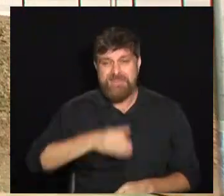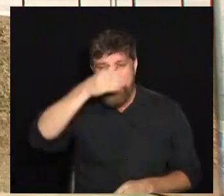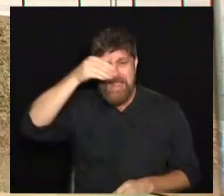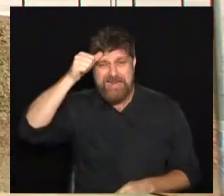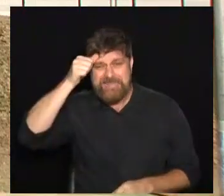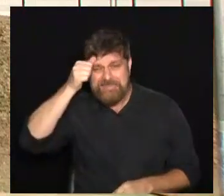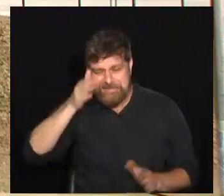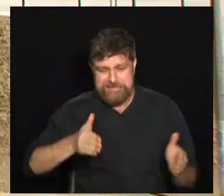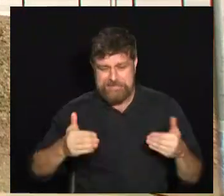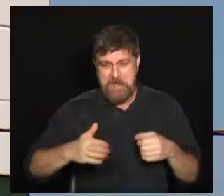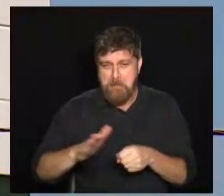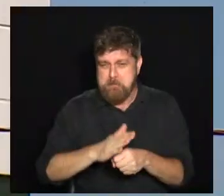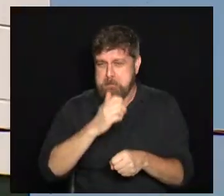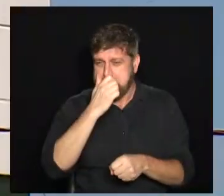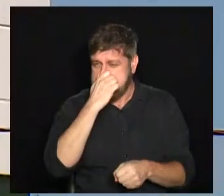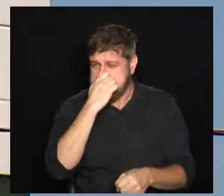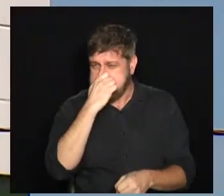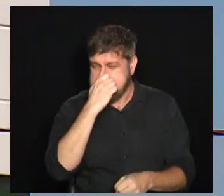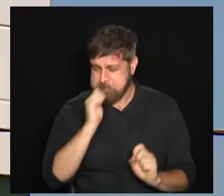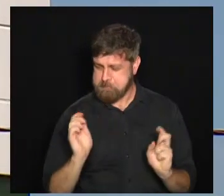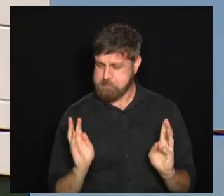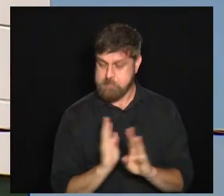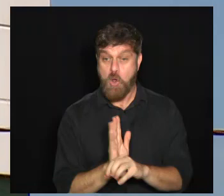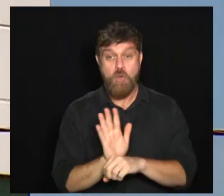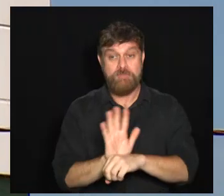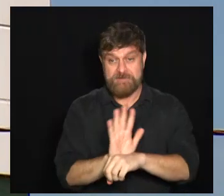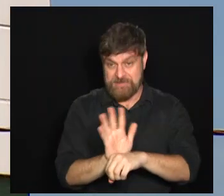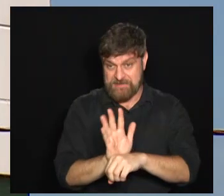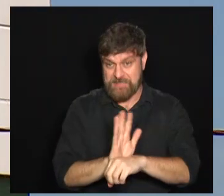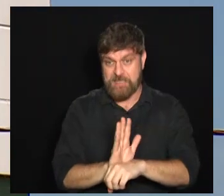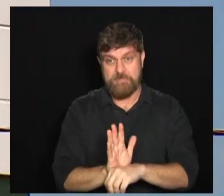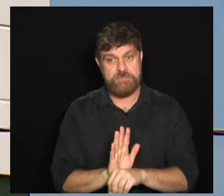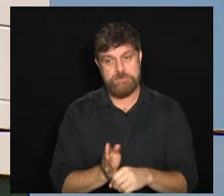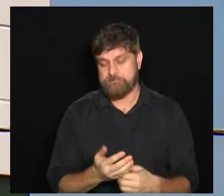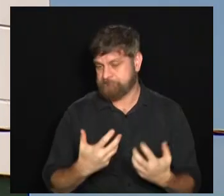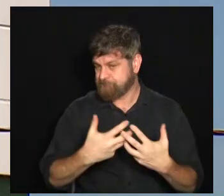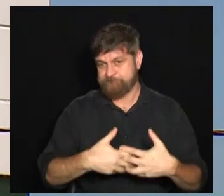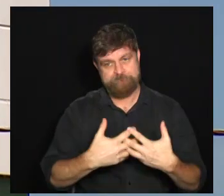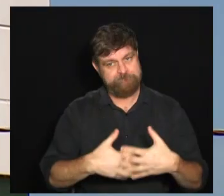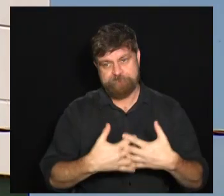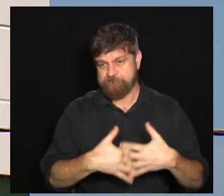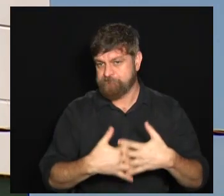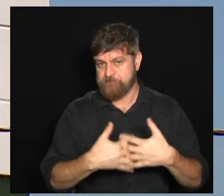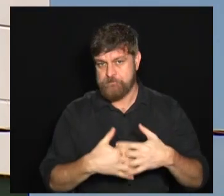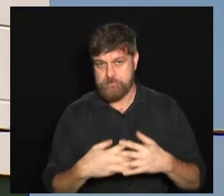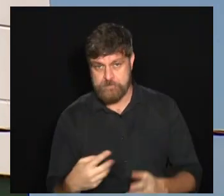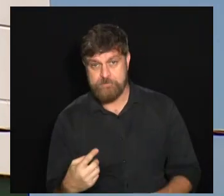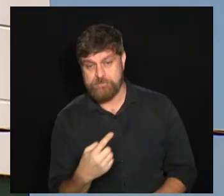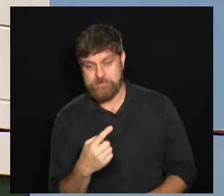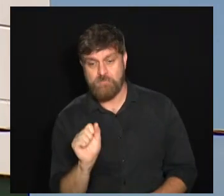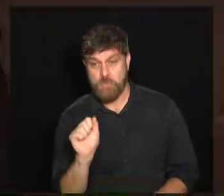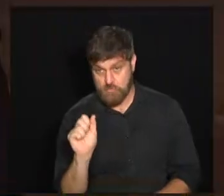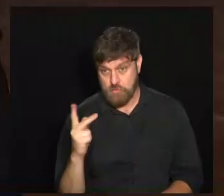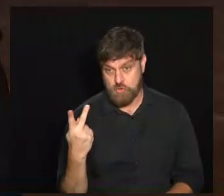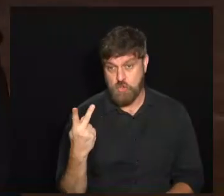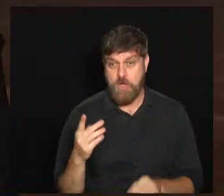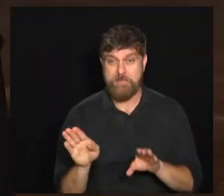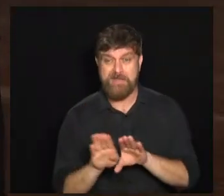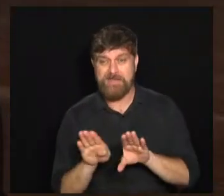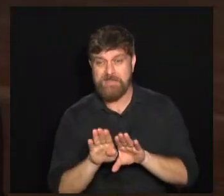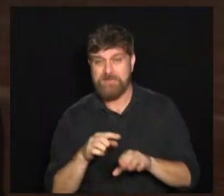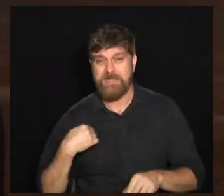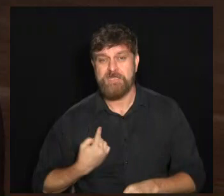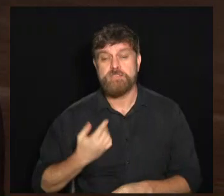dentro dos empreendimentos. Os cinemas também já estão deixando de funcionar nesses shopping centers, e a